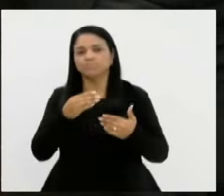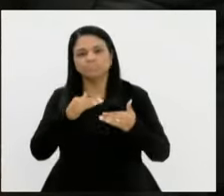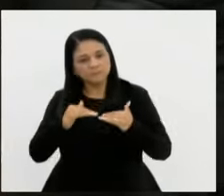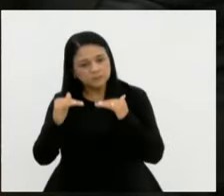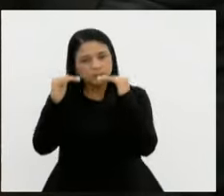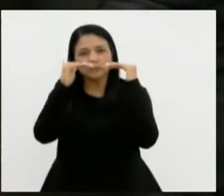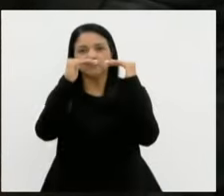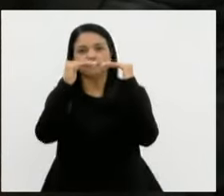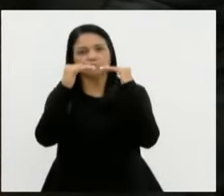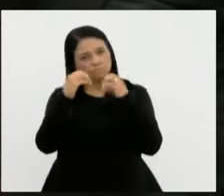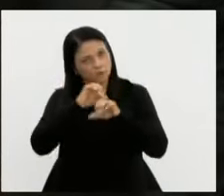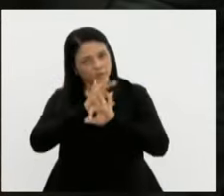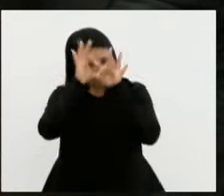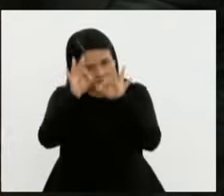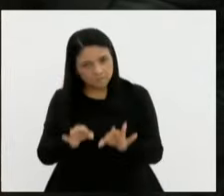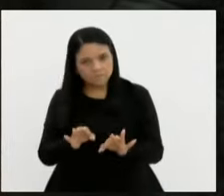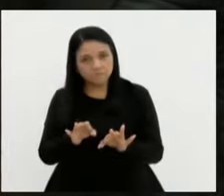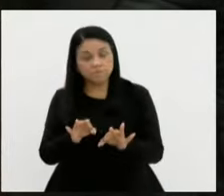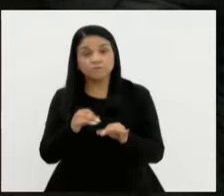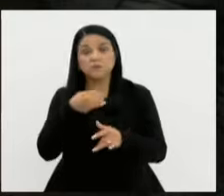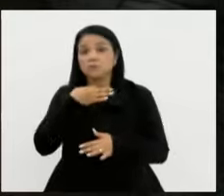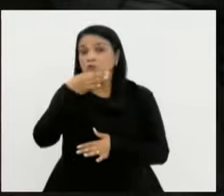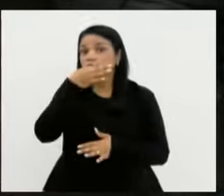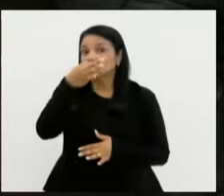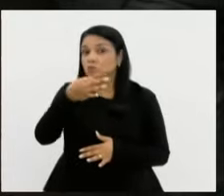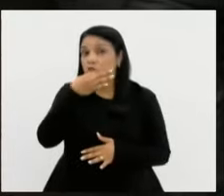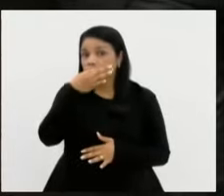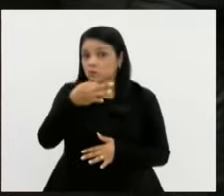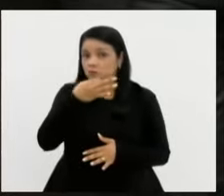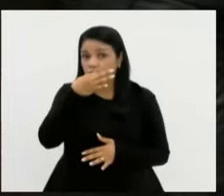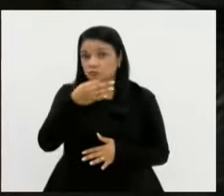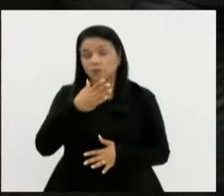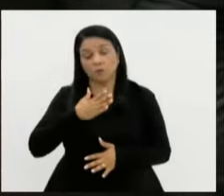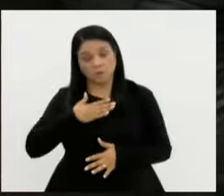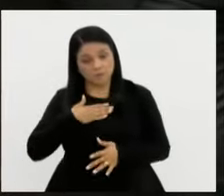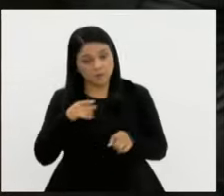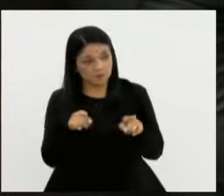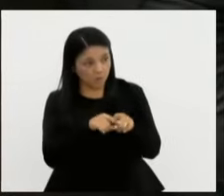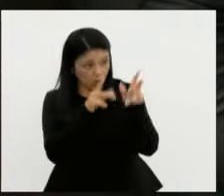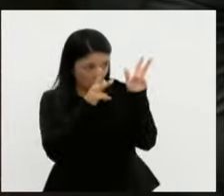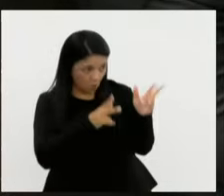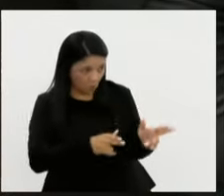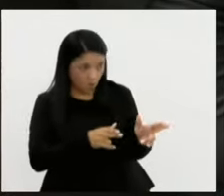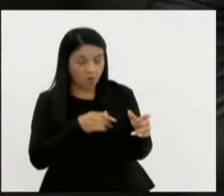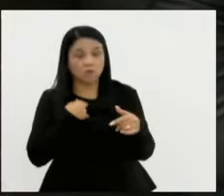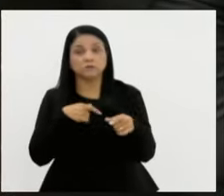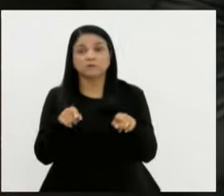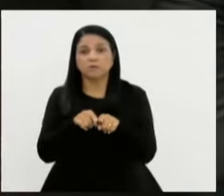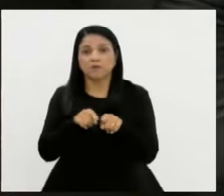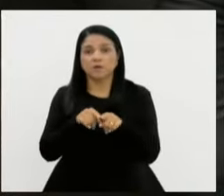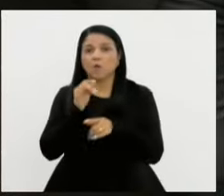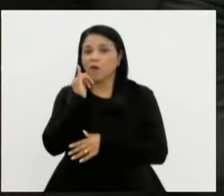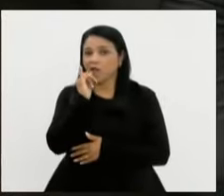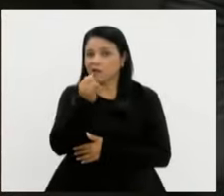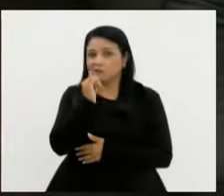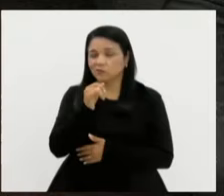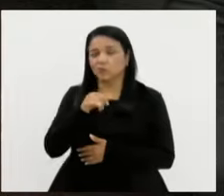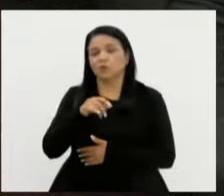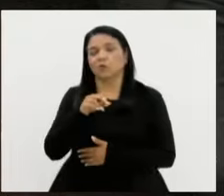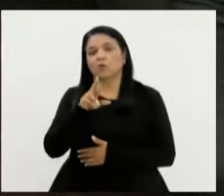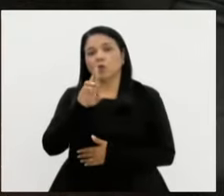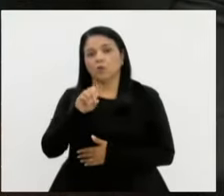E queria dizer que uma das sugestões de Vossa Excelência, que também foi minha, foi acatada pelo relator Amorim e depois